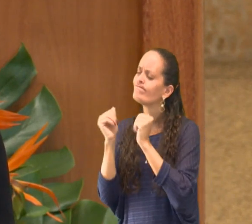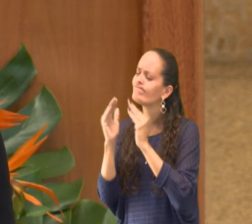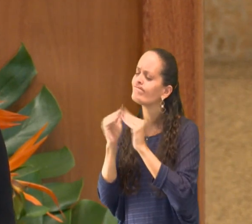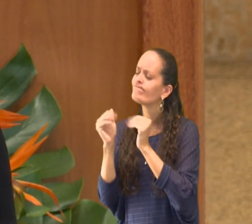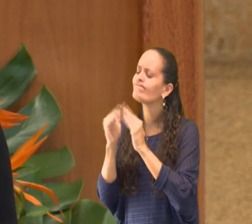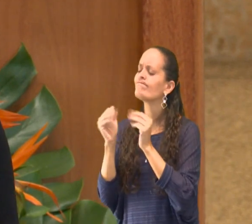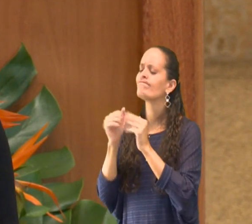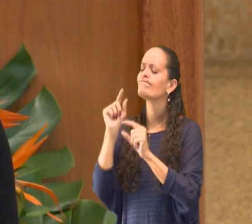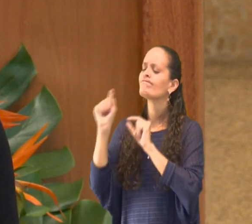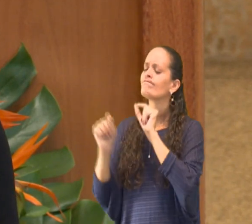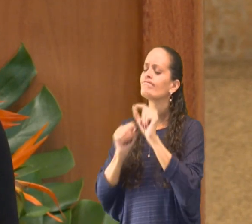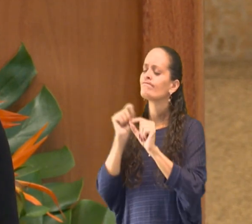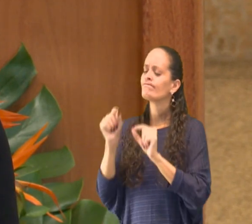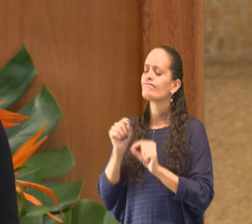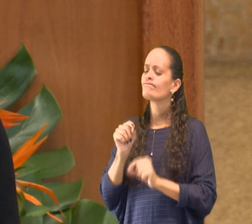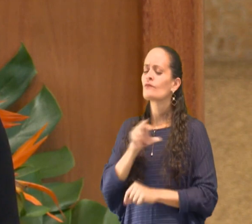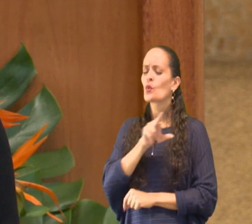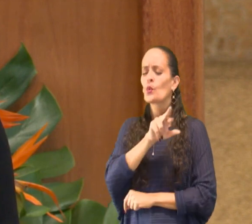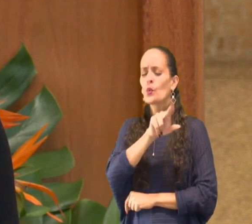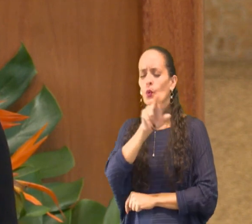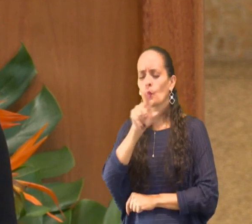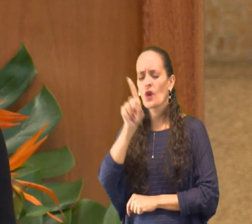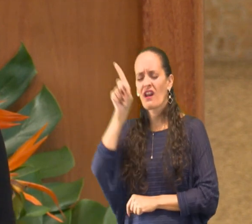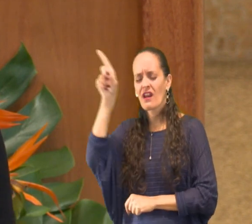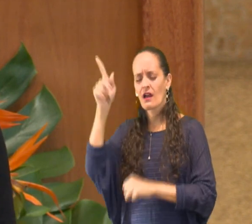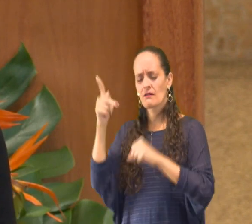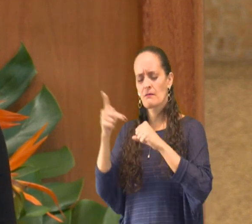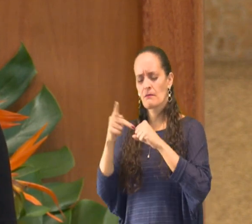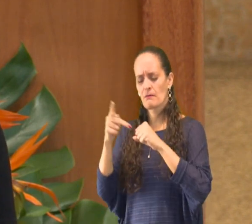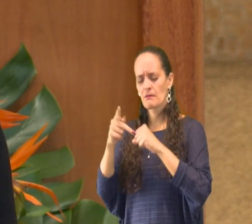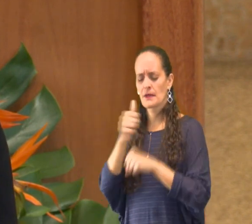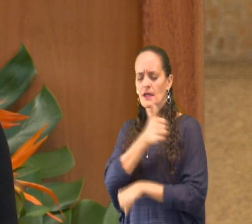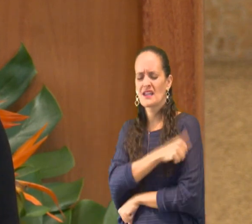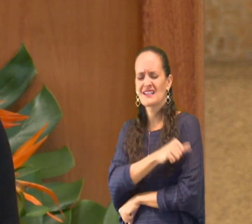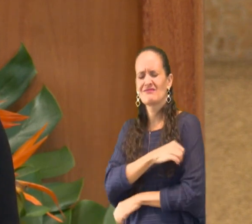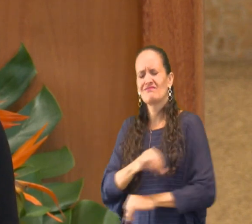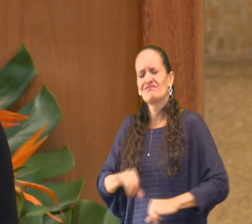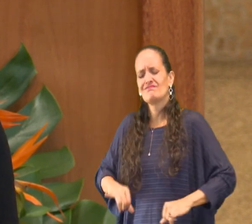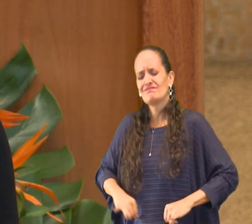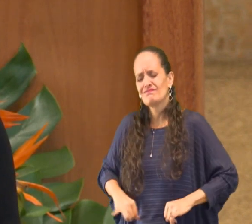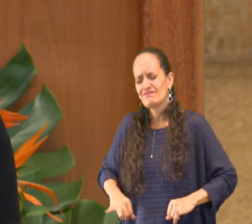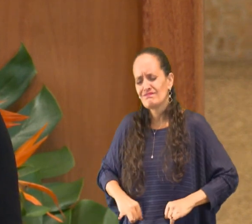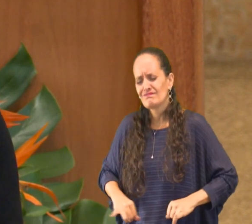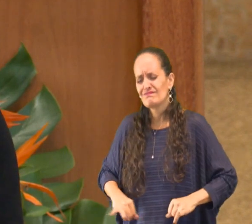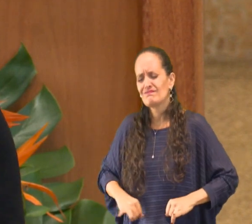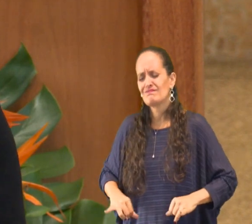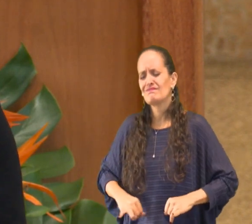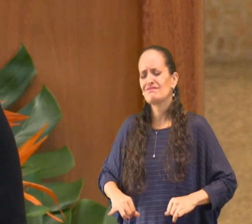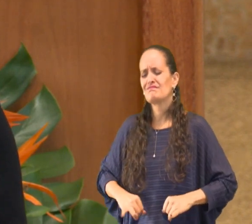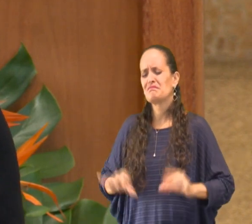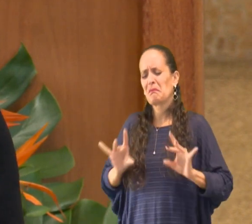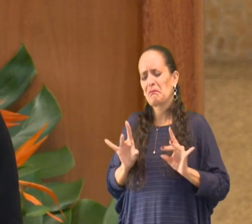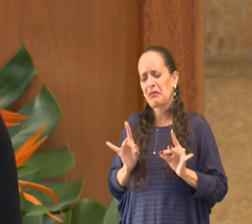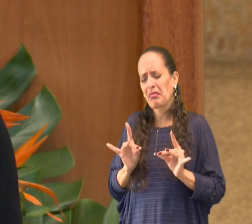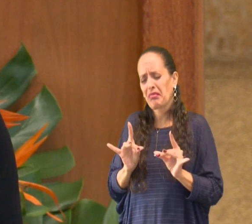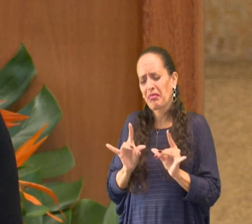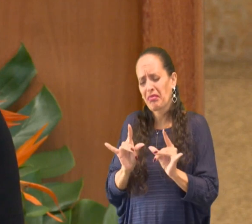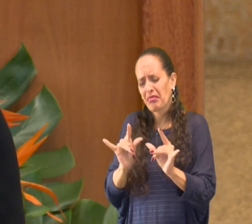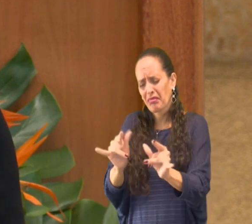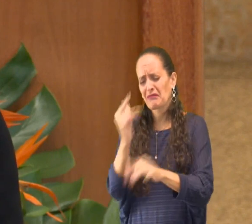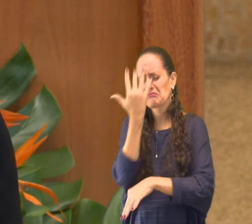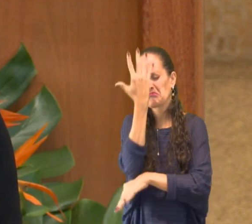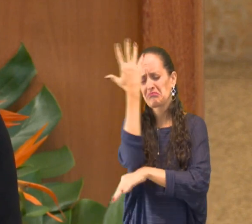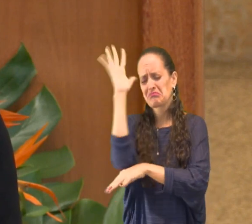por aqueles irmãos ali em Petrópolis, tão sofridos com essa tragédia, Pai, da